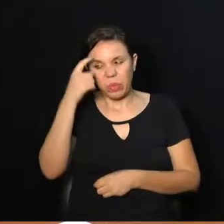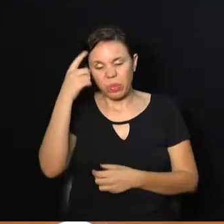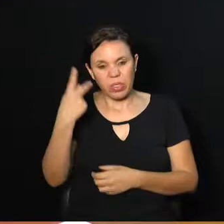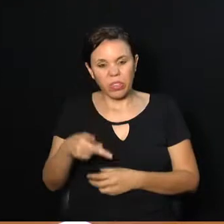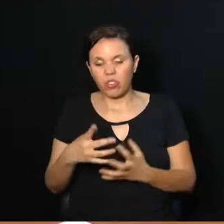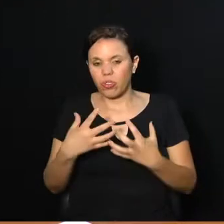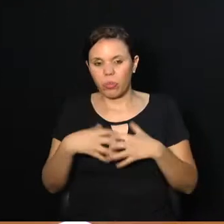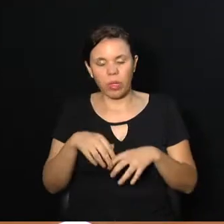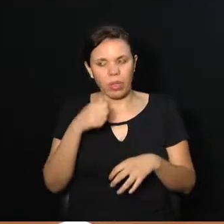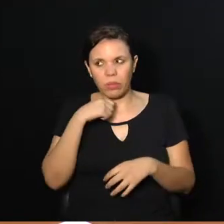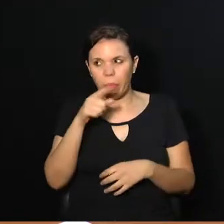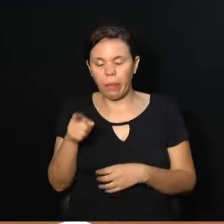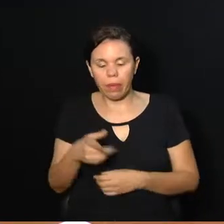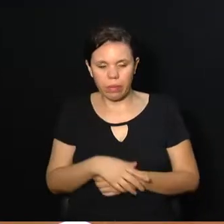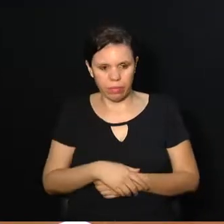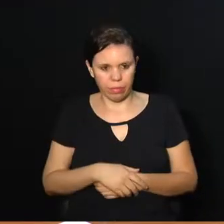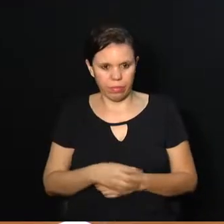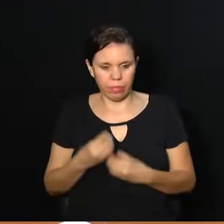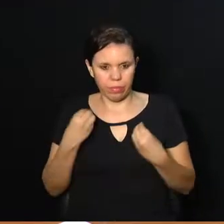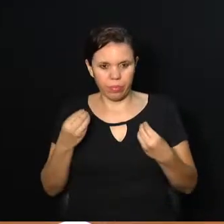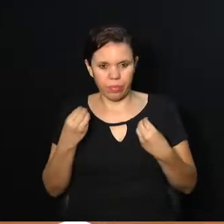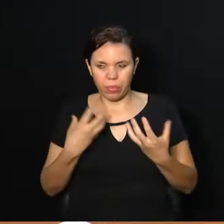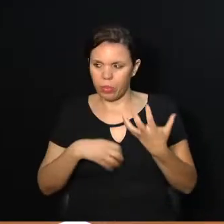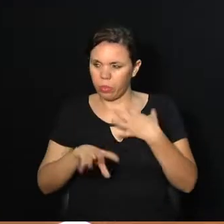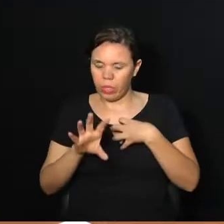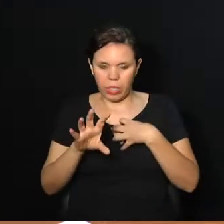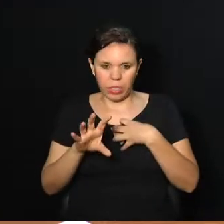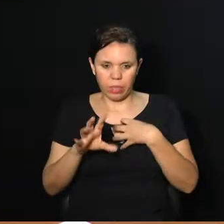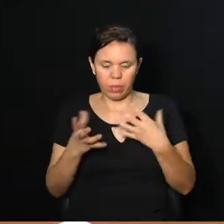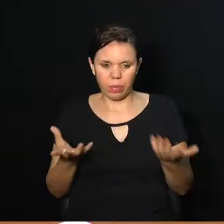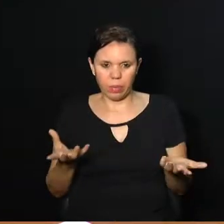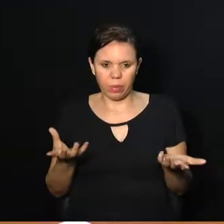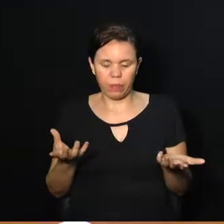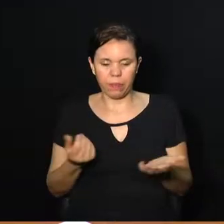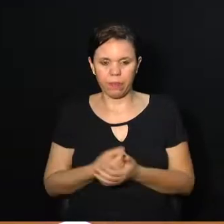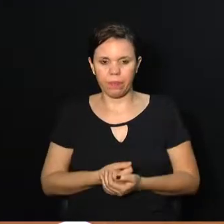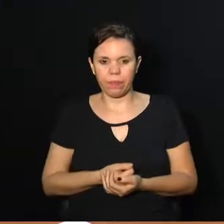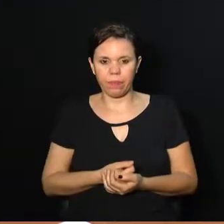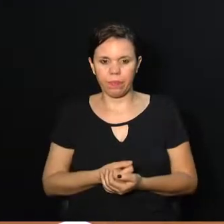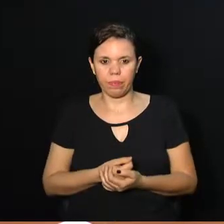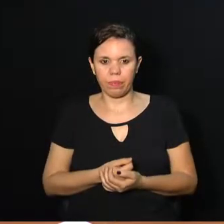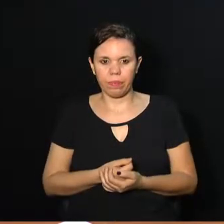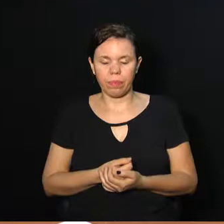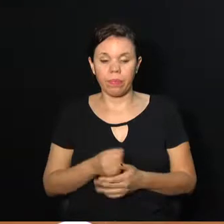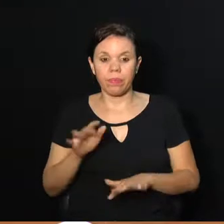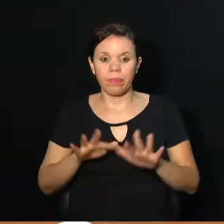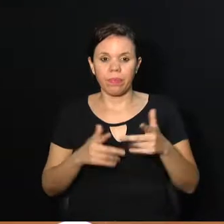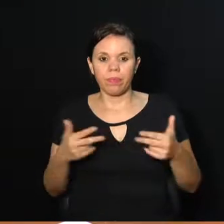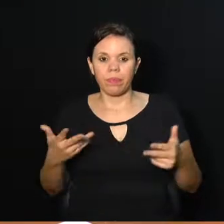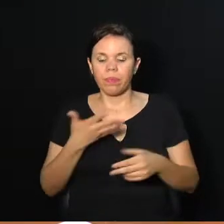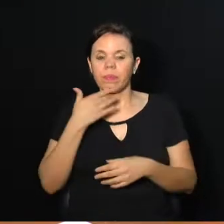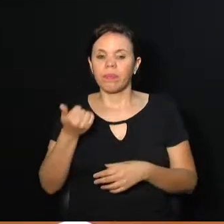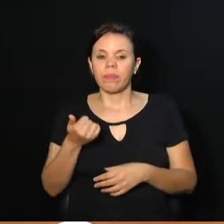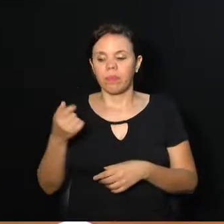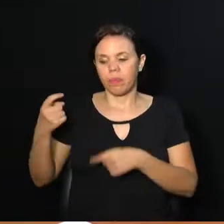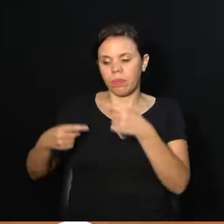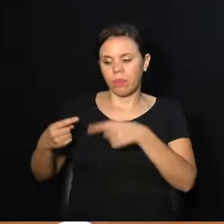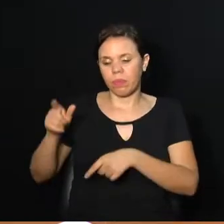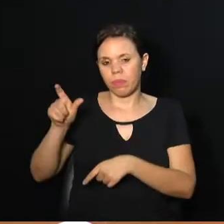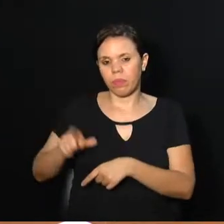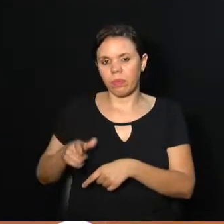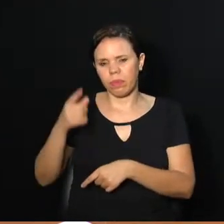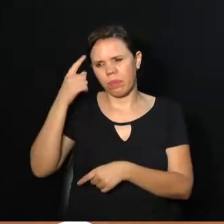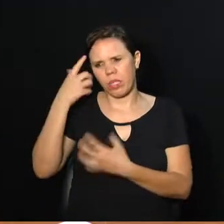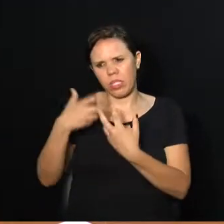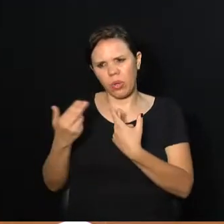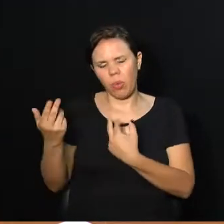pai? Você não pensa na sua mãe? É o mínimo. Acho que talvez as coisas melhorem assim, quando o político começar a pensar no pai e na mãe dele, porque